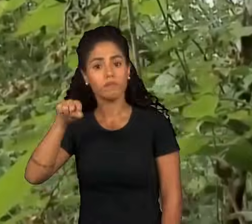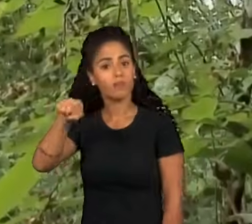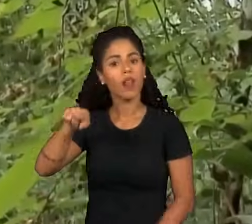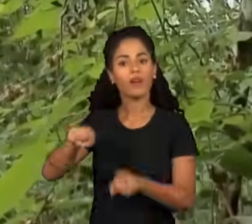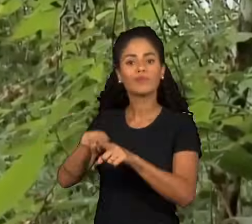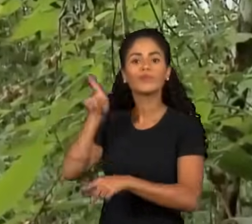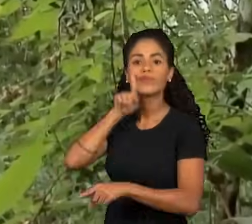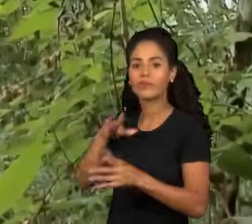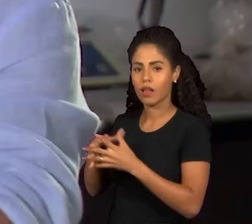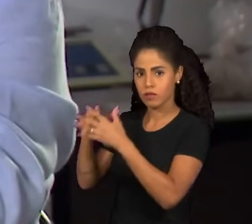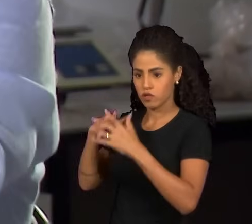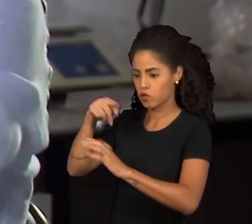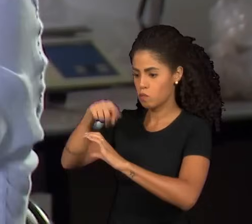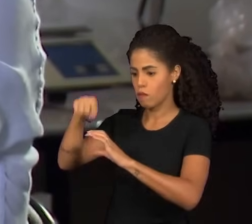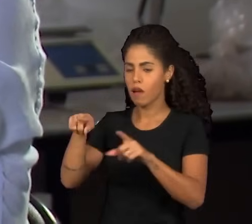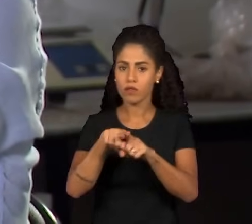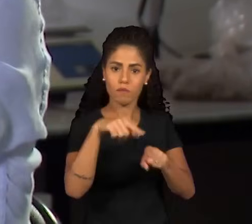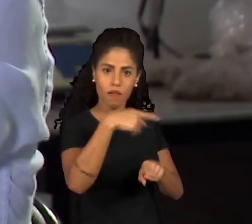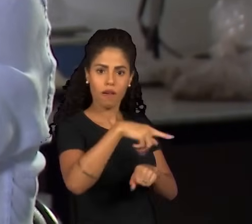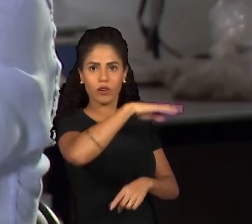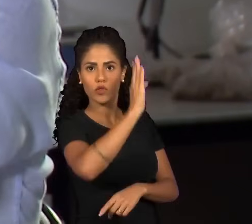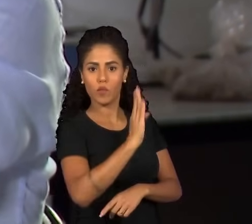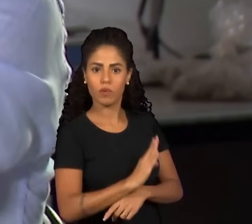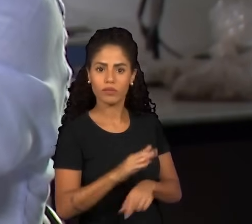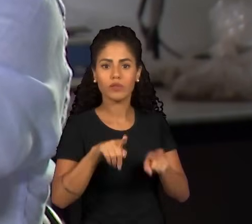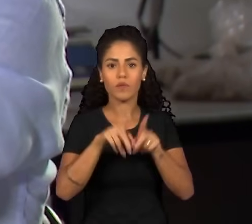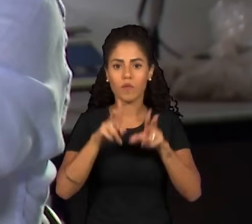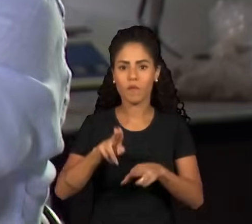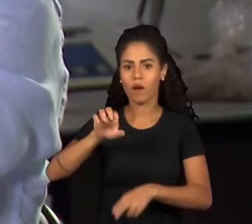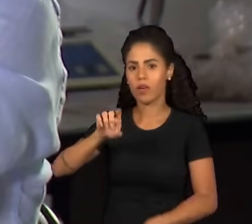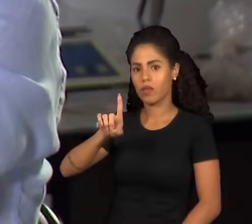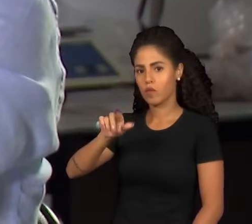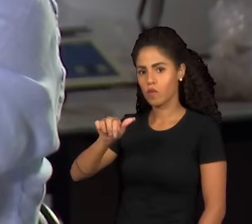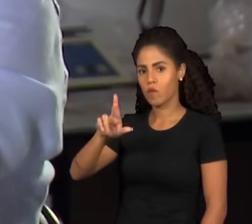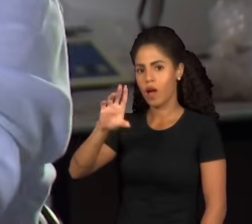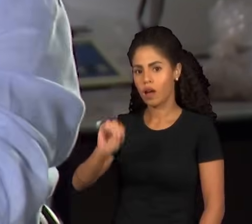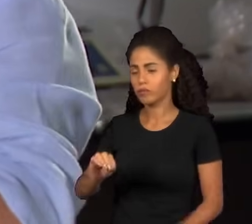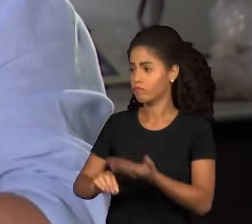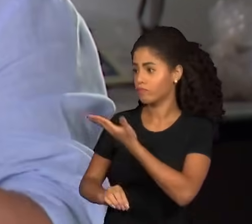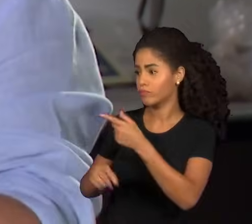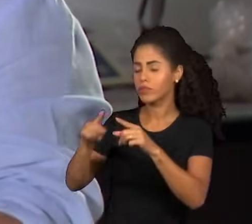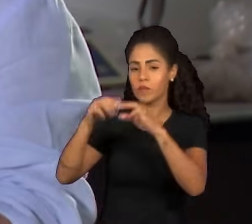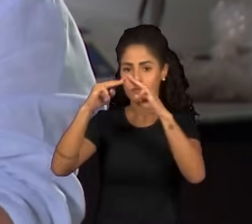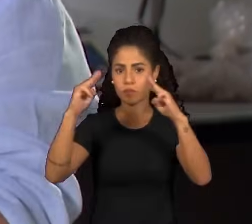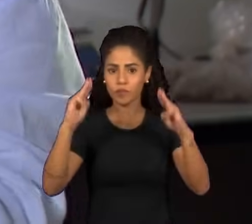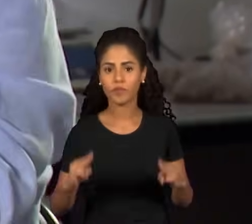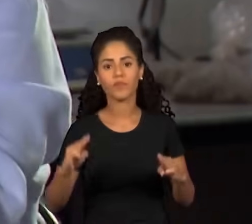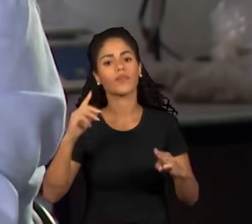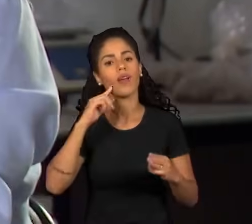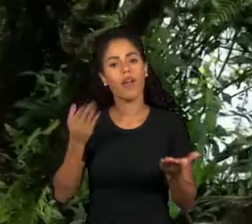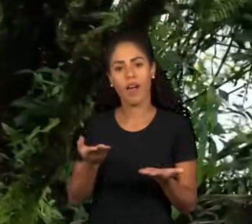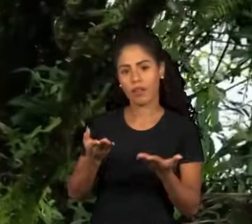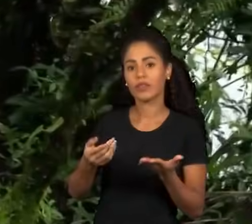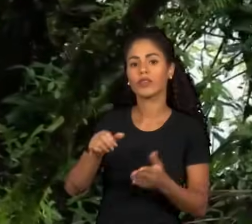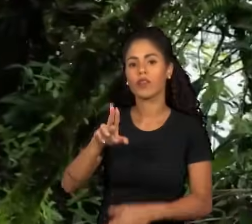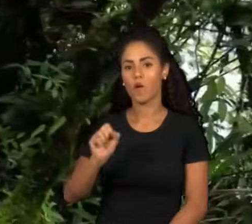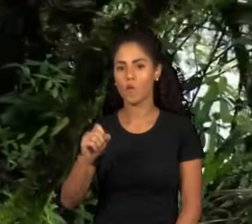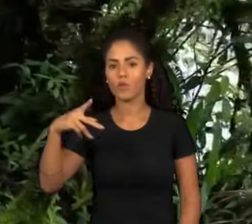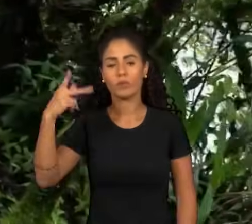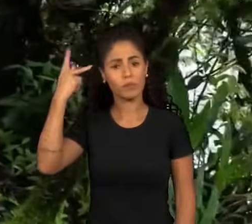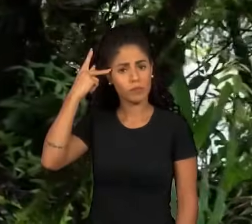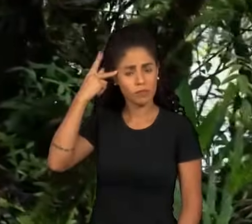Estados Unidos e do Brasil, como Eduardo Neves, do Museu de Arqueologia da Universidade de São Paulo, além